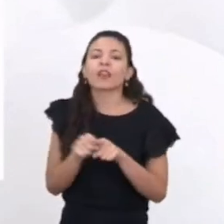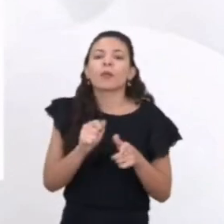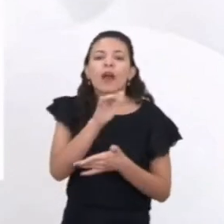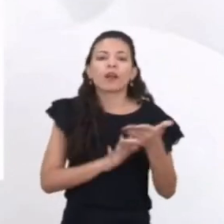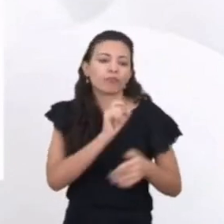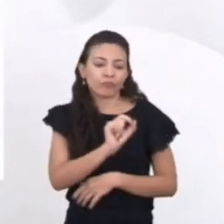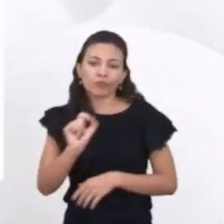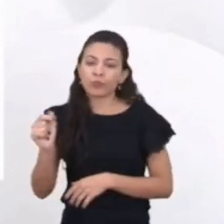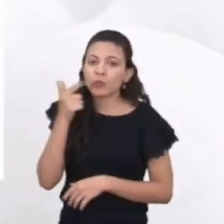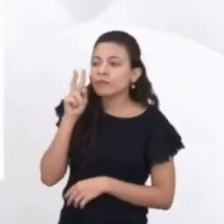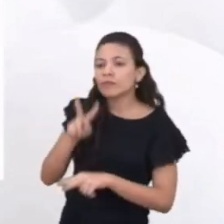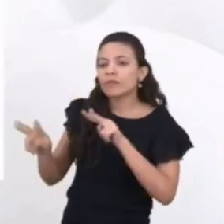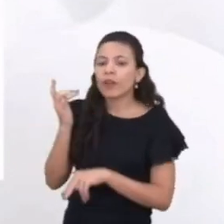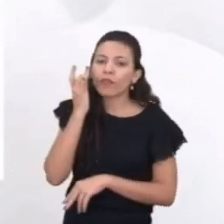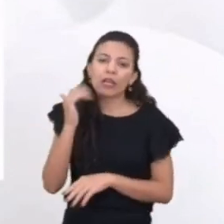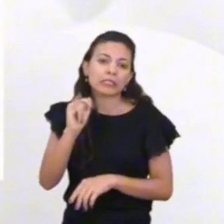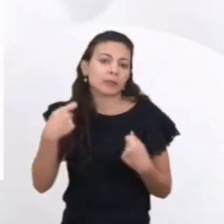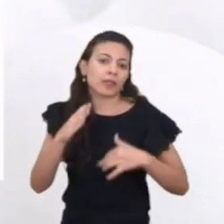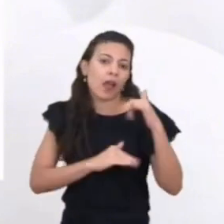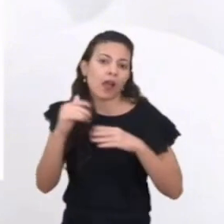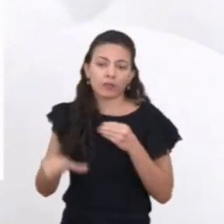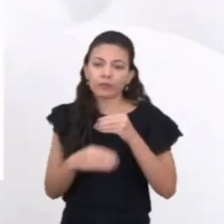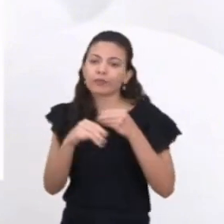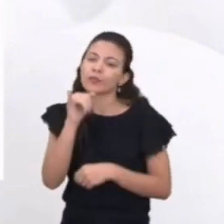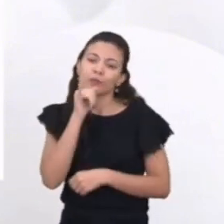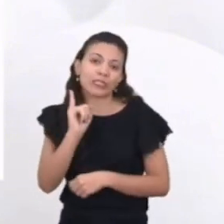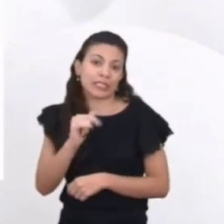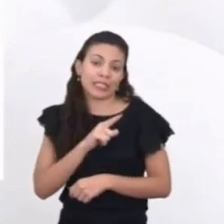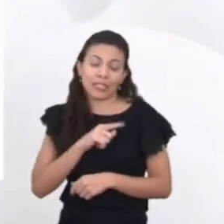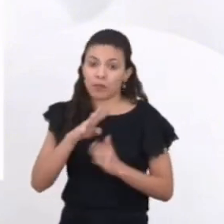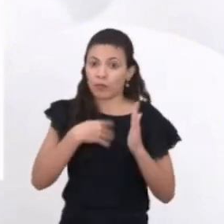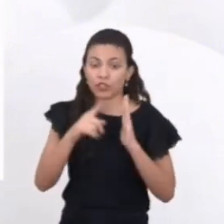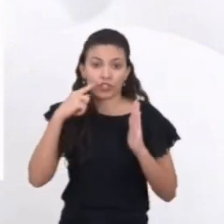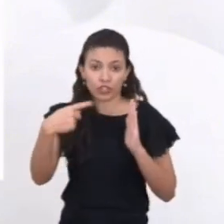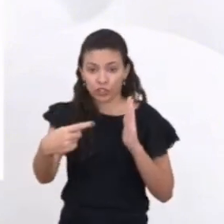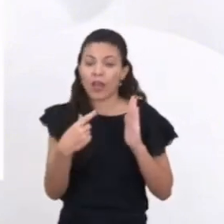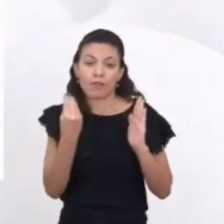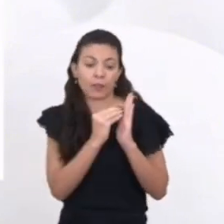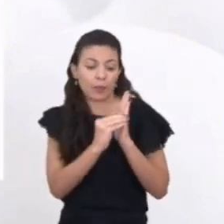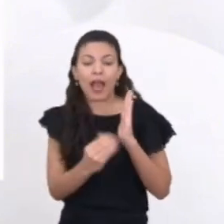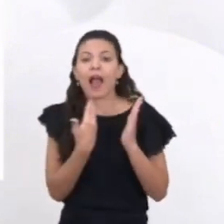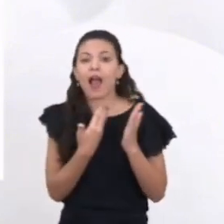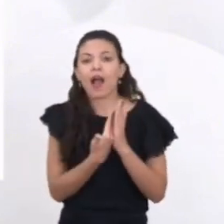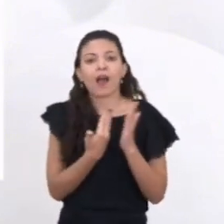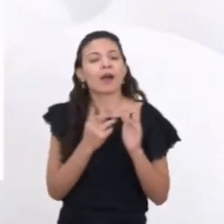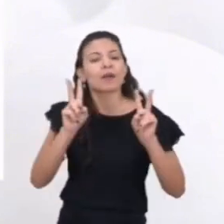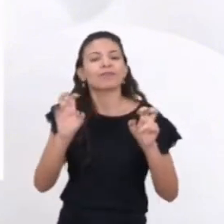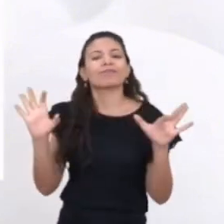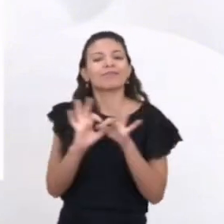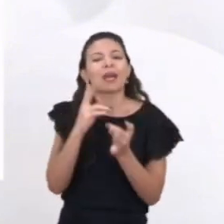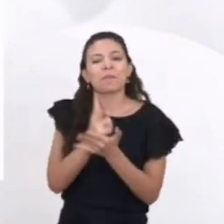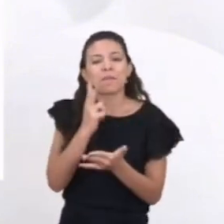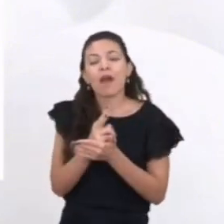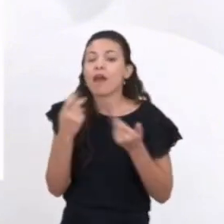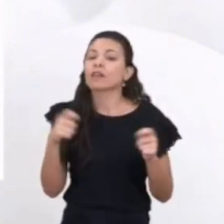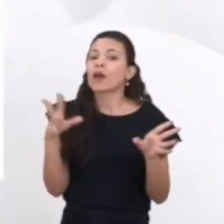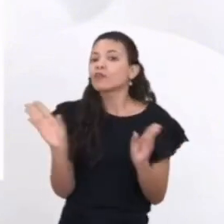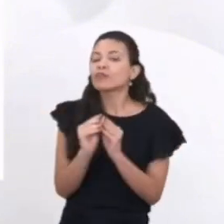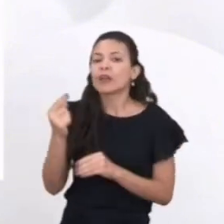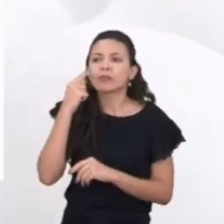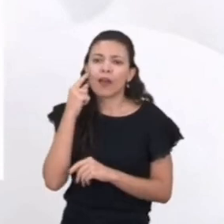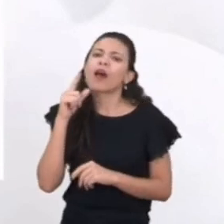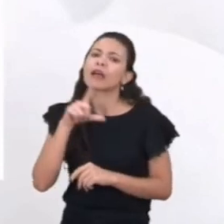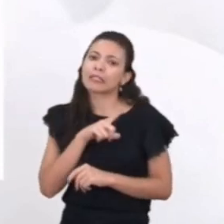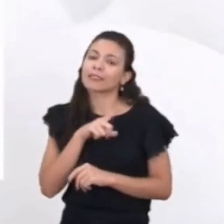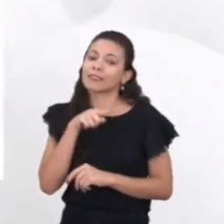possa incluir ali determinadas habilidades. Então se eu tenho uma série de aulas dentro do meu planejamento pedagógico que trabalham a mesma habilidade, é legal o professor poder visualizar isso e entender que existe uma